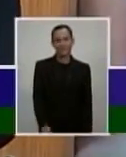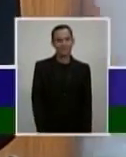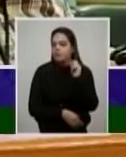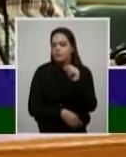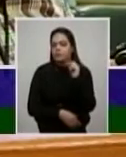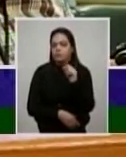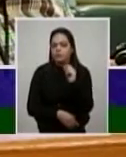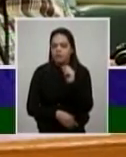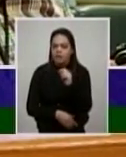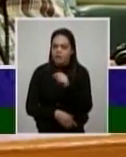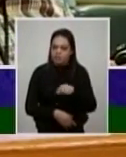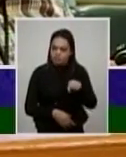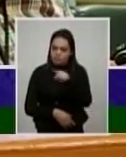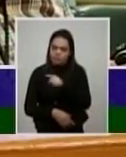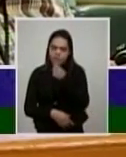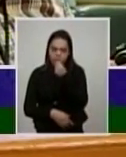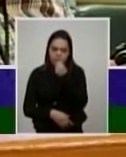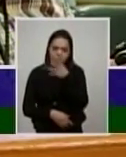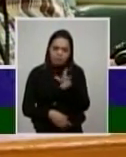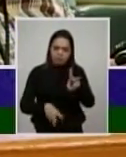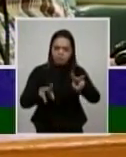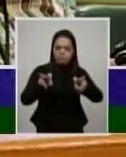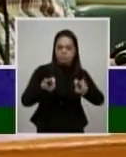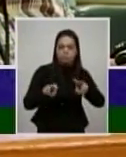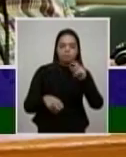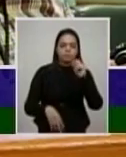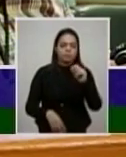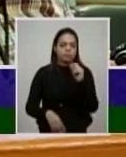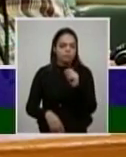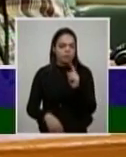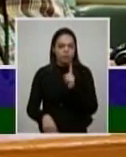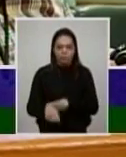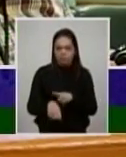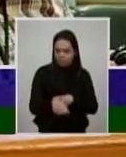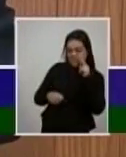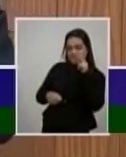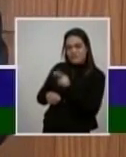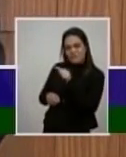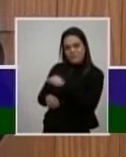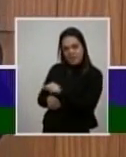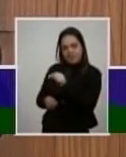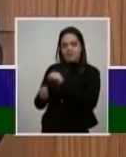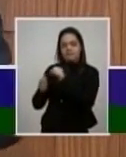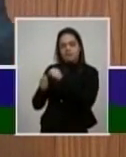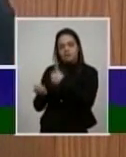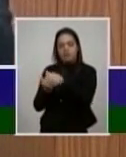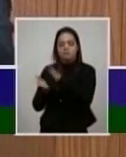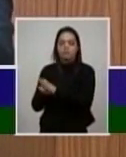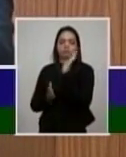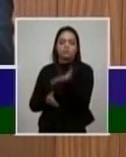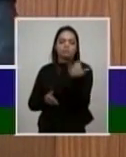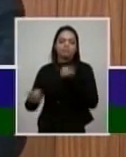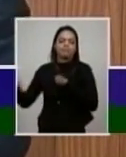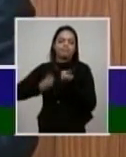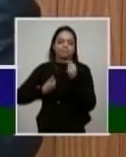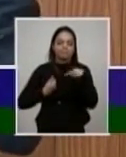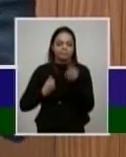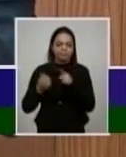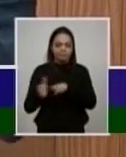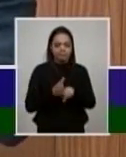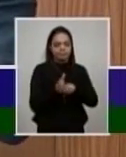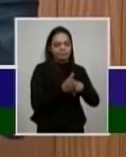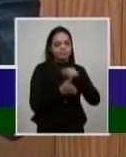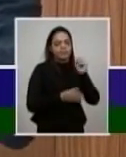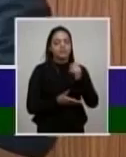parquímetro por causa dessa cobrança feita pela concessionária. O valor serve como advertência por exceder o horário pago pelo uso das vagas